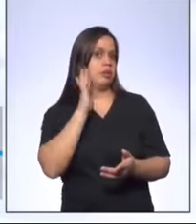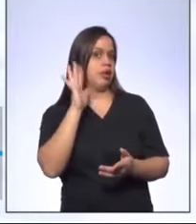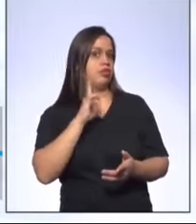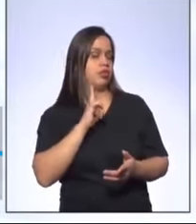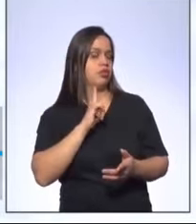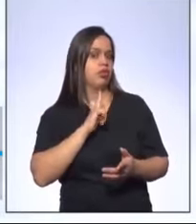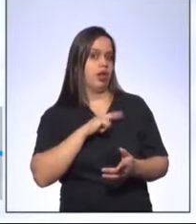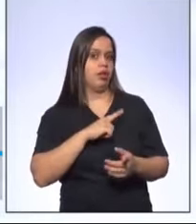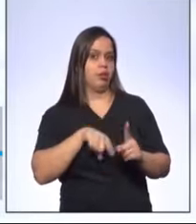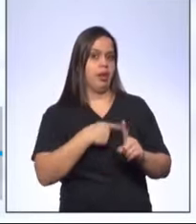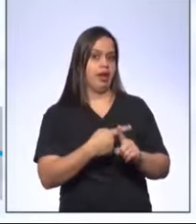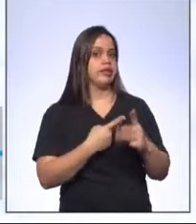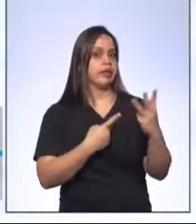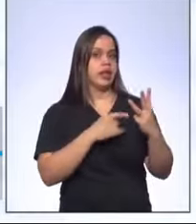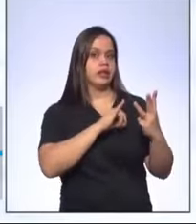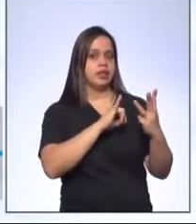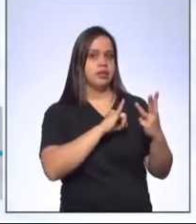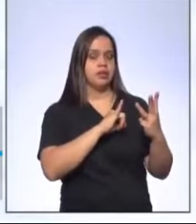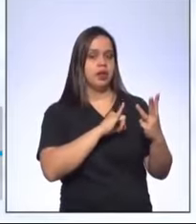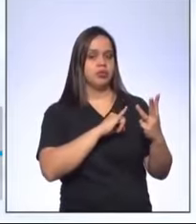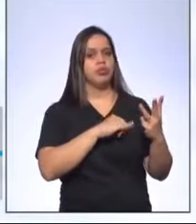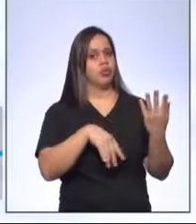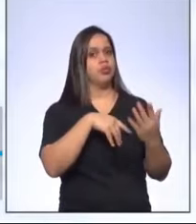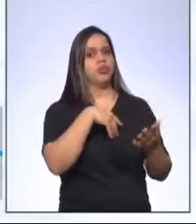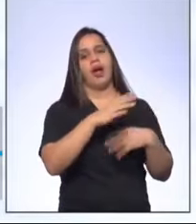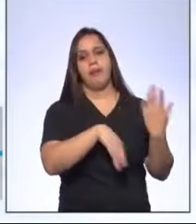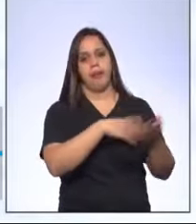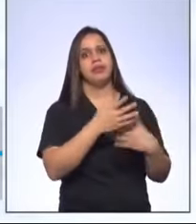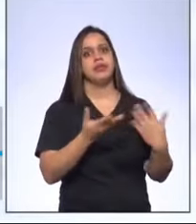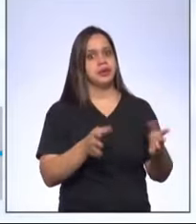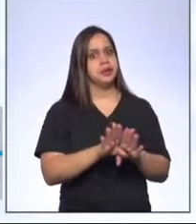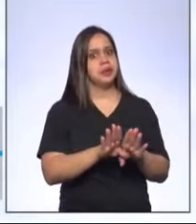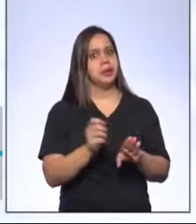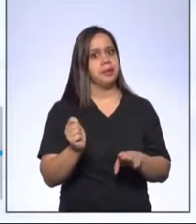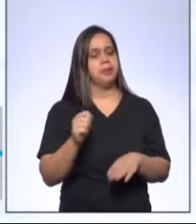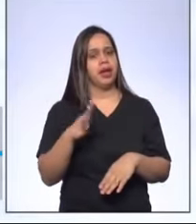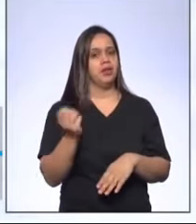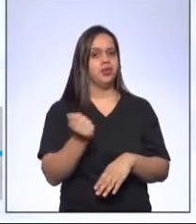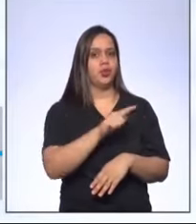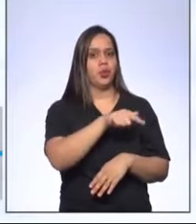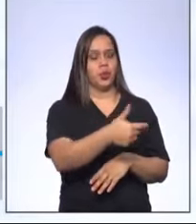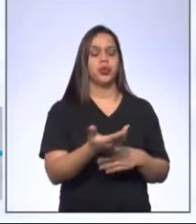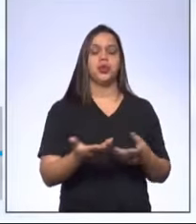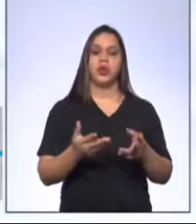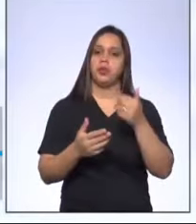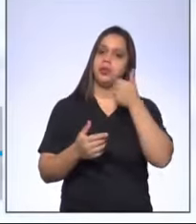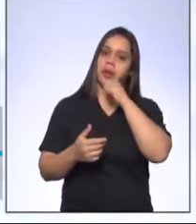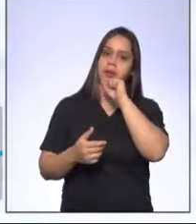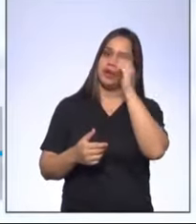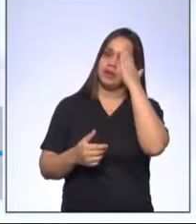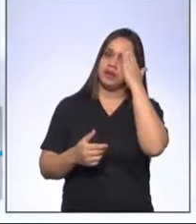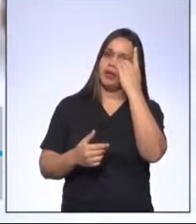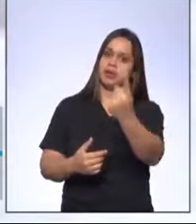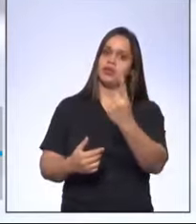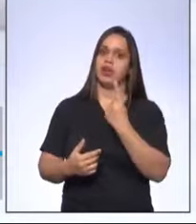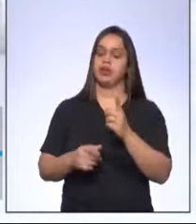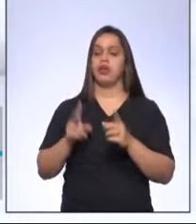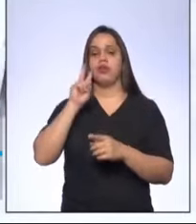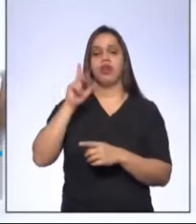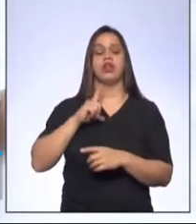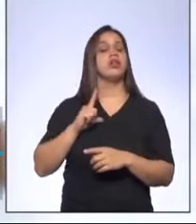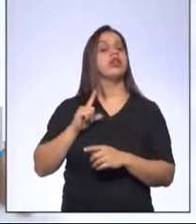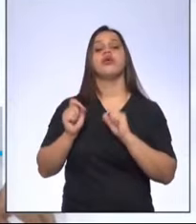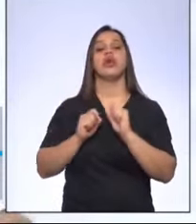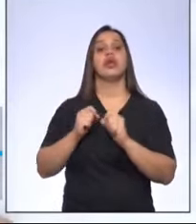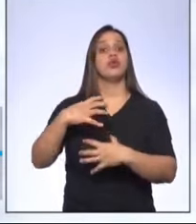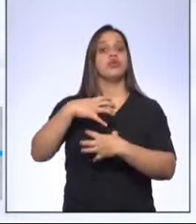sapeca que o outro. Então, minha mãe já sabia só pelo jeito de chegar, quem é que estava chegando. Tá? Então, assim, tem um neurônio aqui, ó. Eu